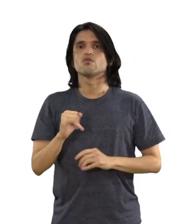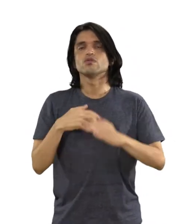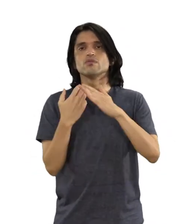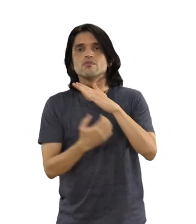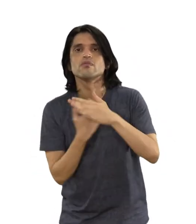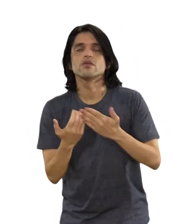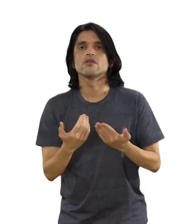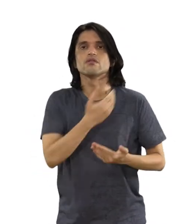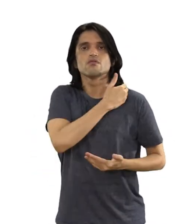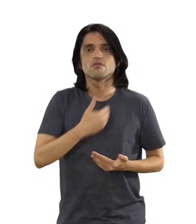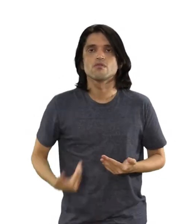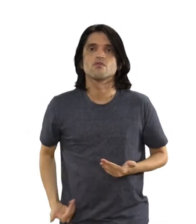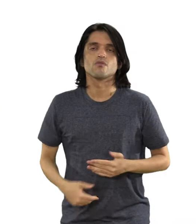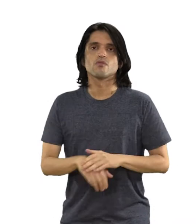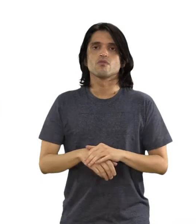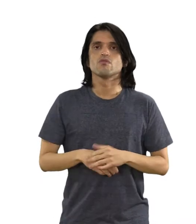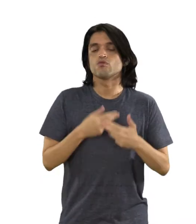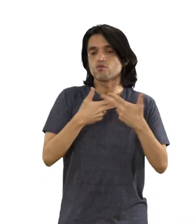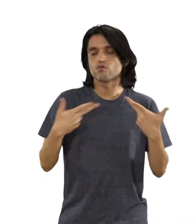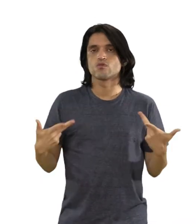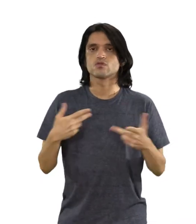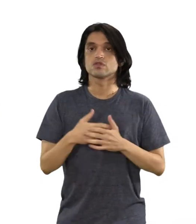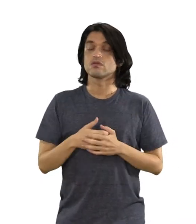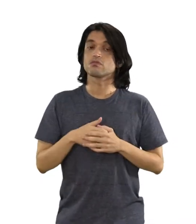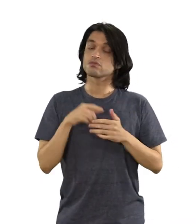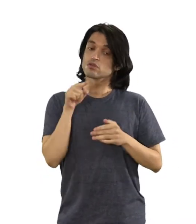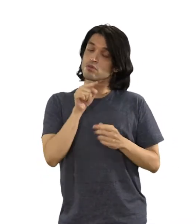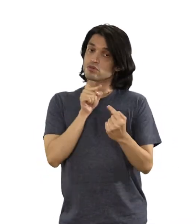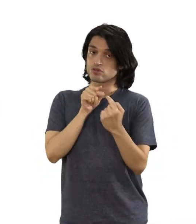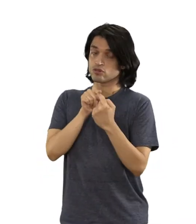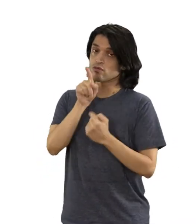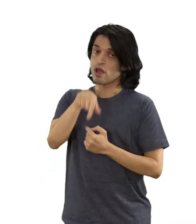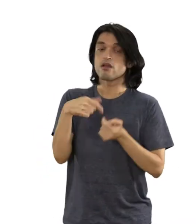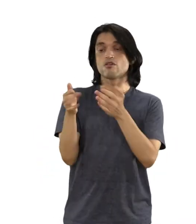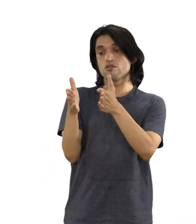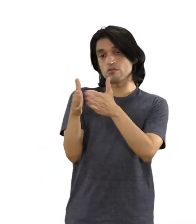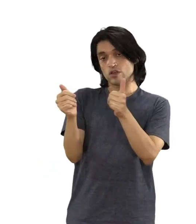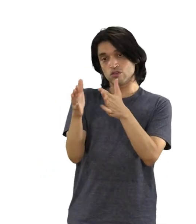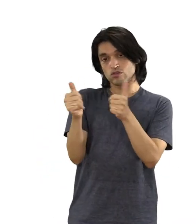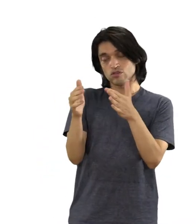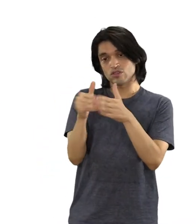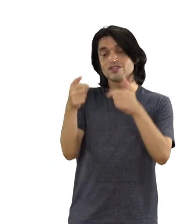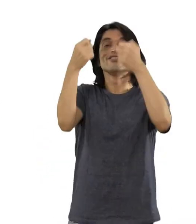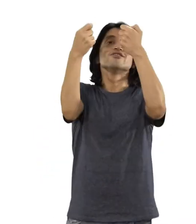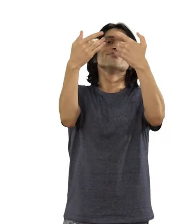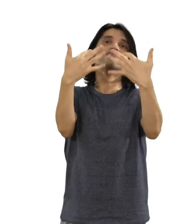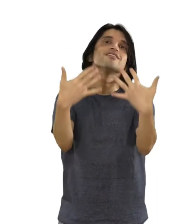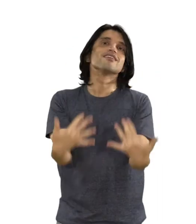ou instituições, que serve para fazer um pedido explicando os